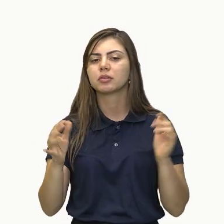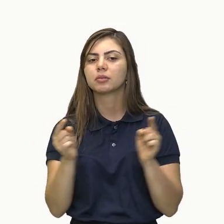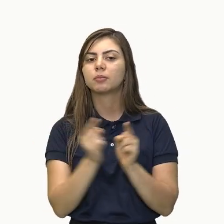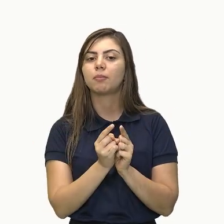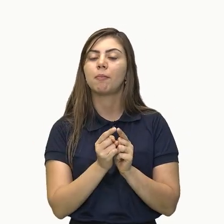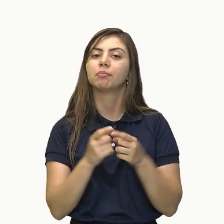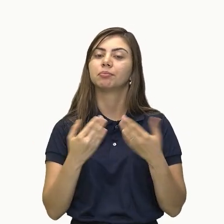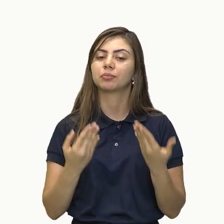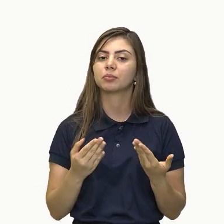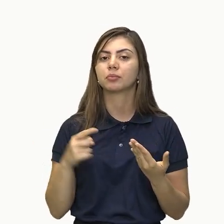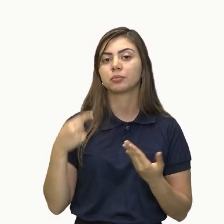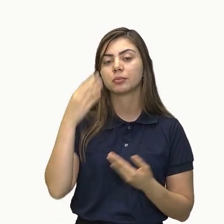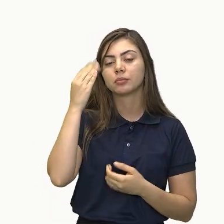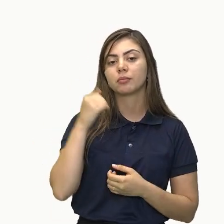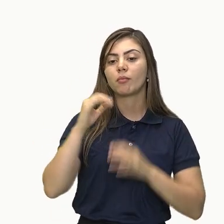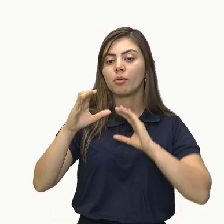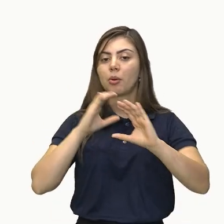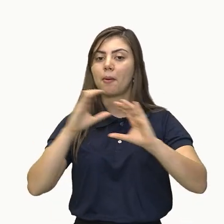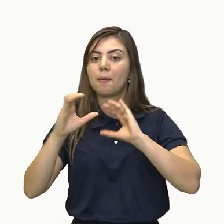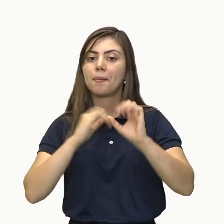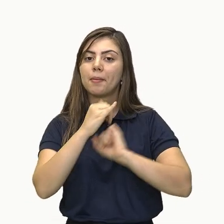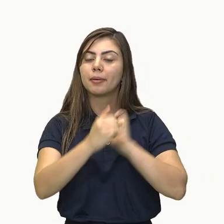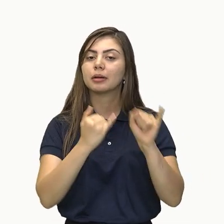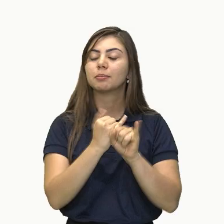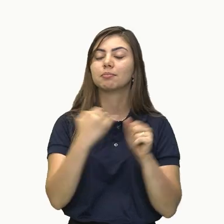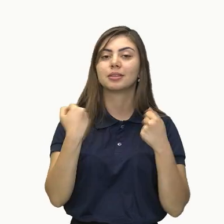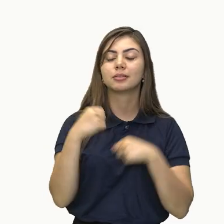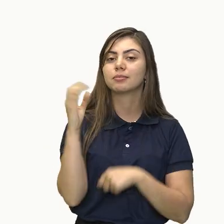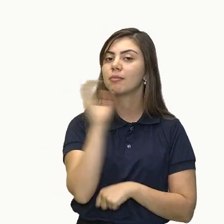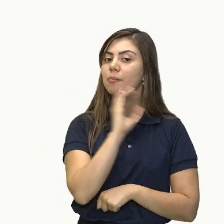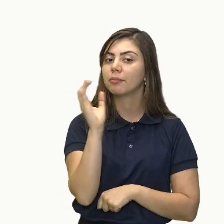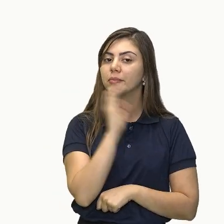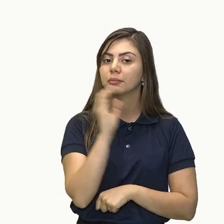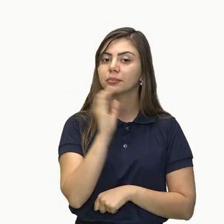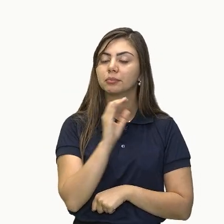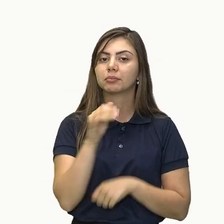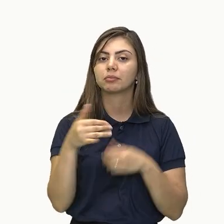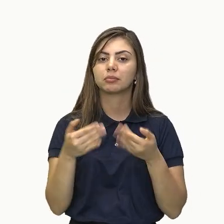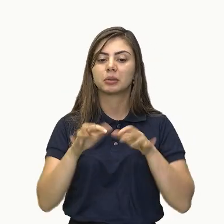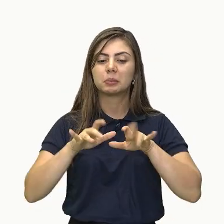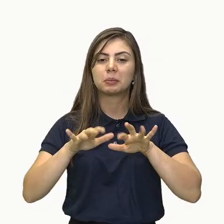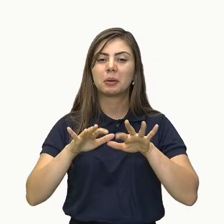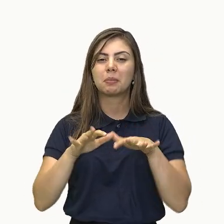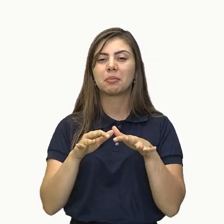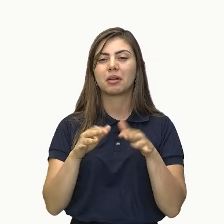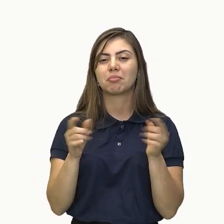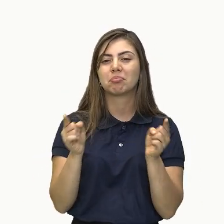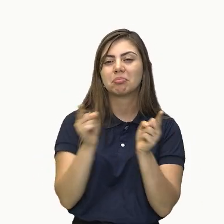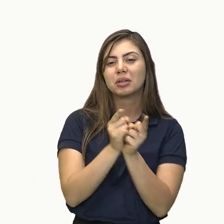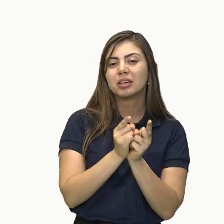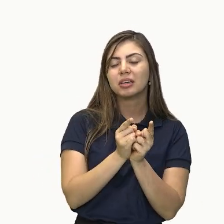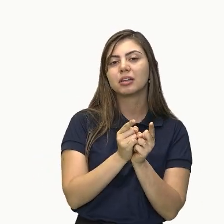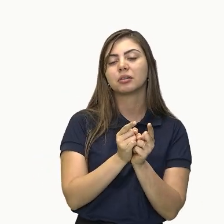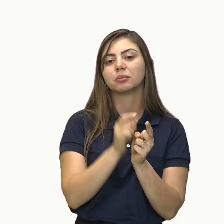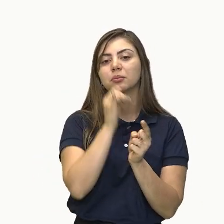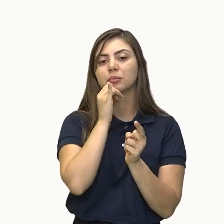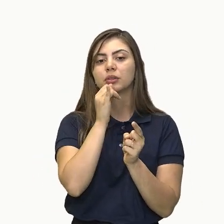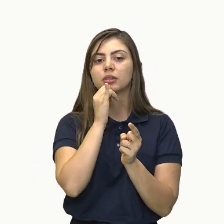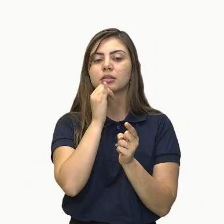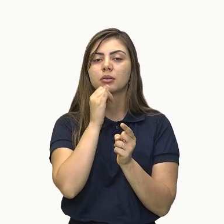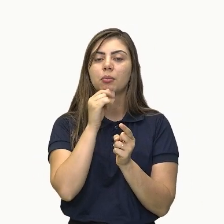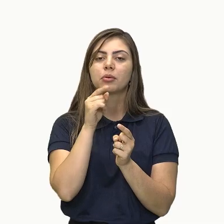digital exige rapidez, o espaço é pequeno, como em chats,